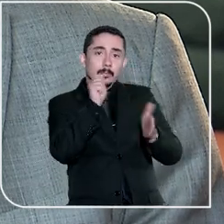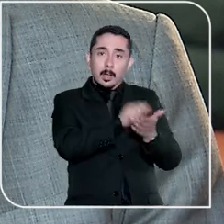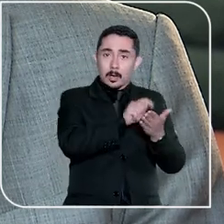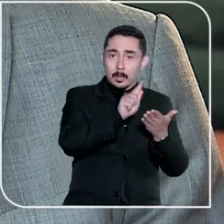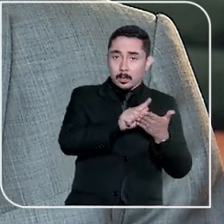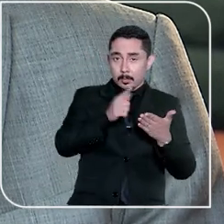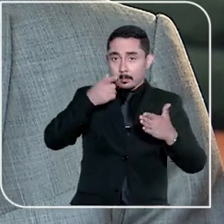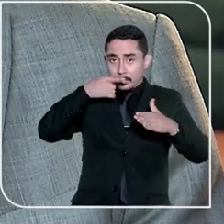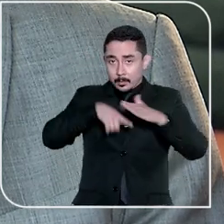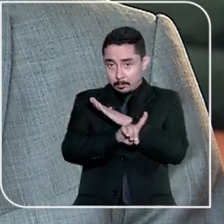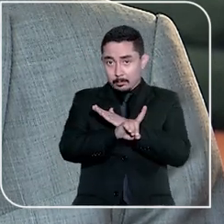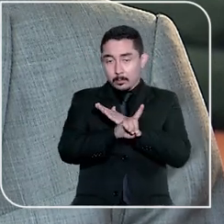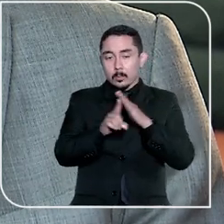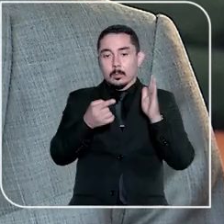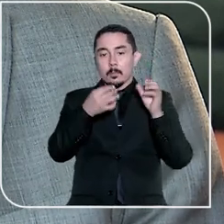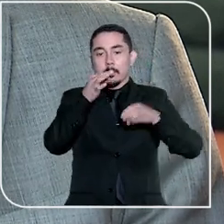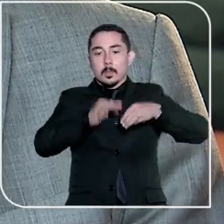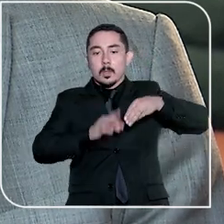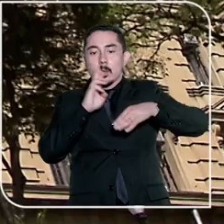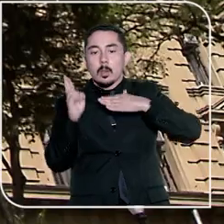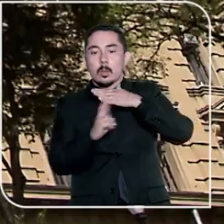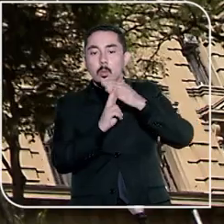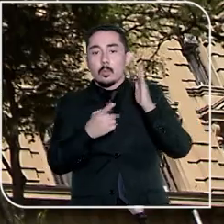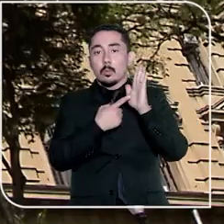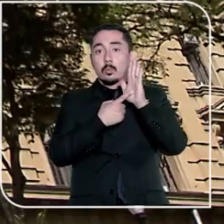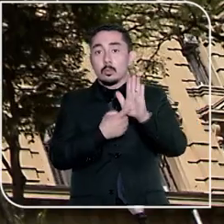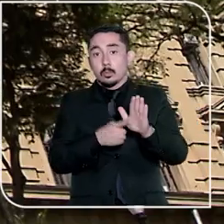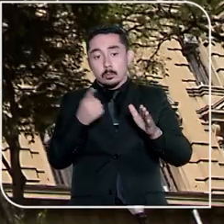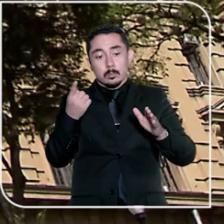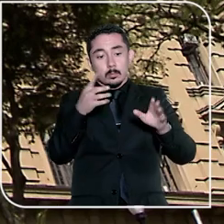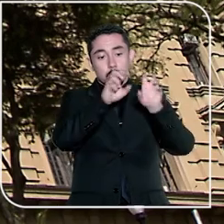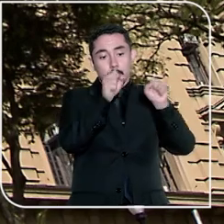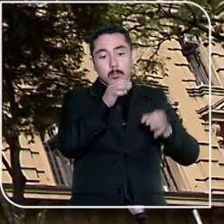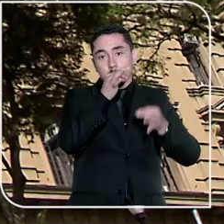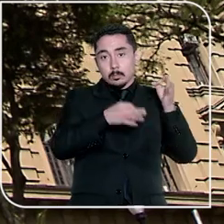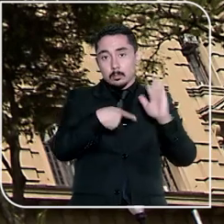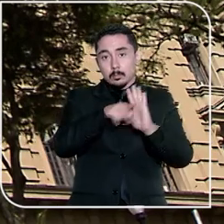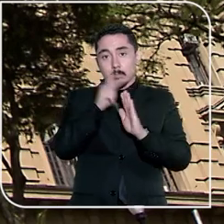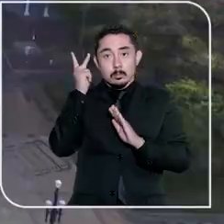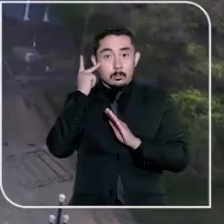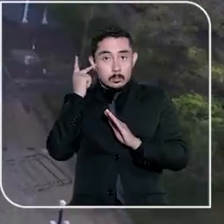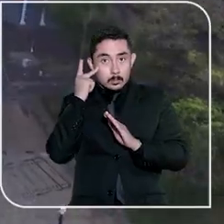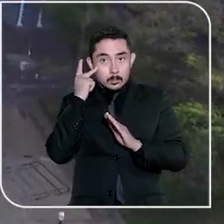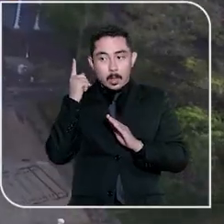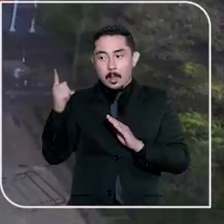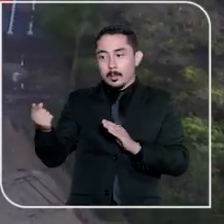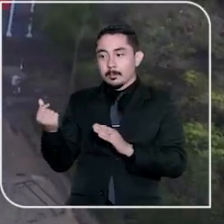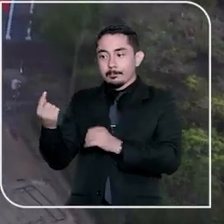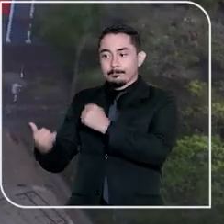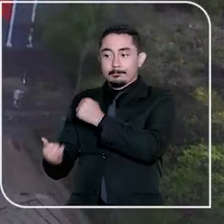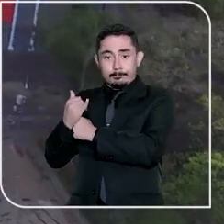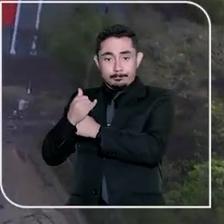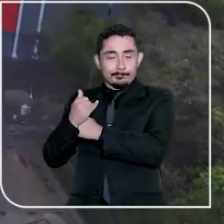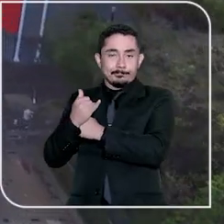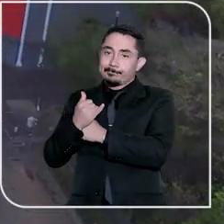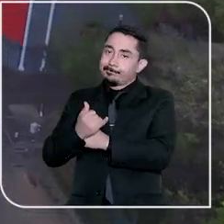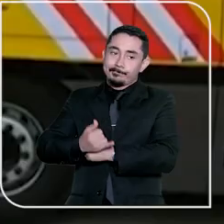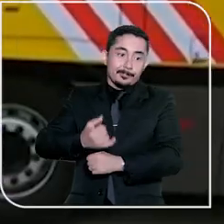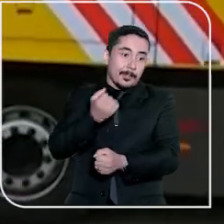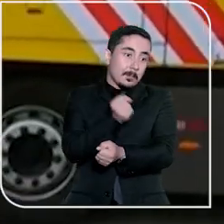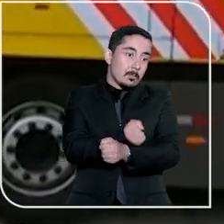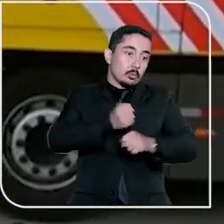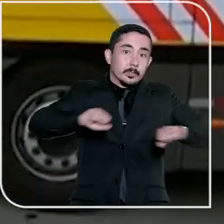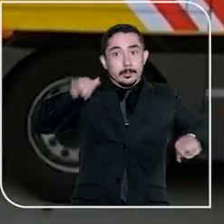interno o ministro relator apontou que de acordo com o Tribunal de Justiça de São Paulo a falência da empresa é inevitável